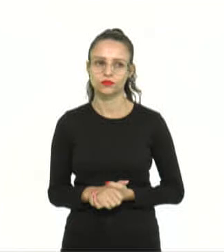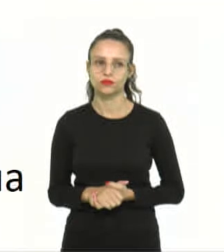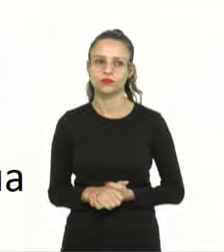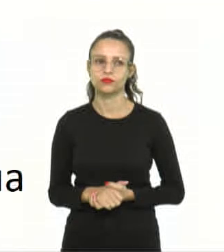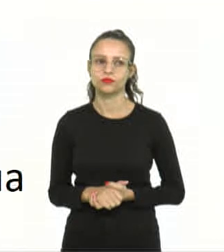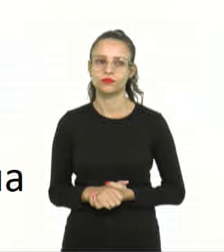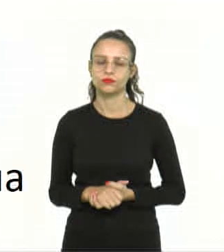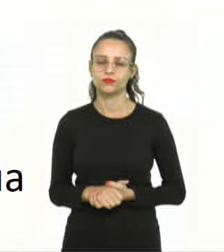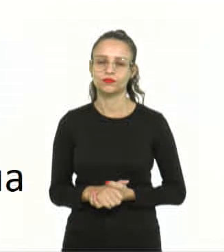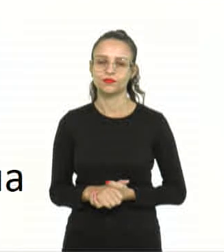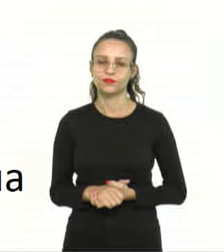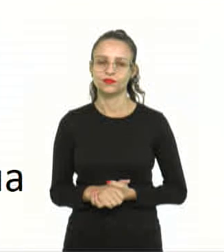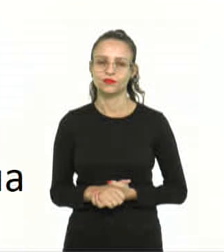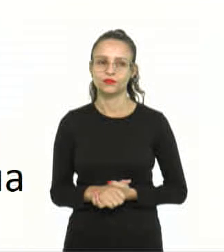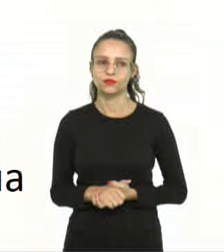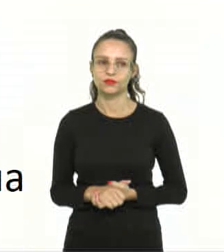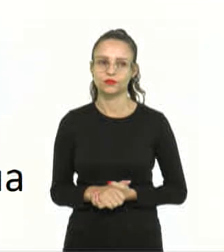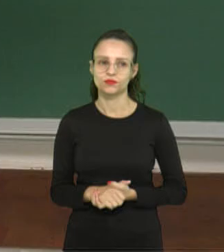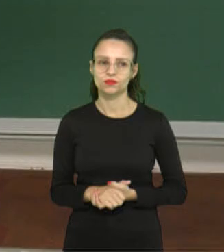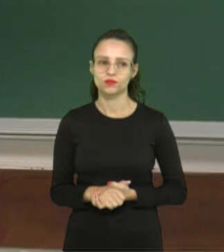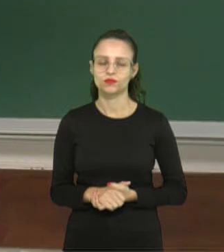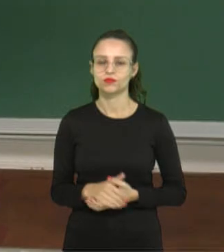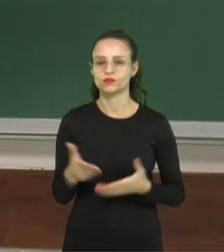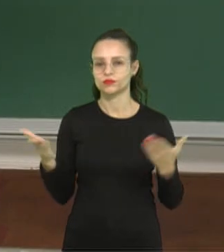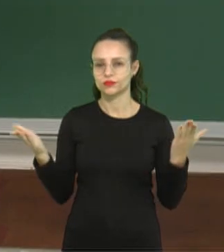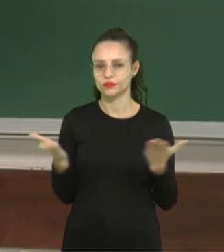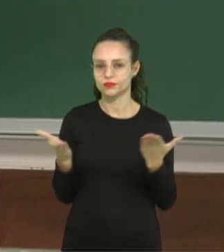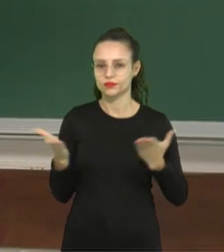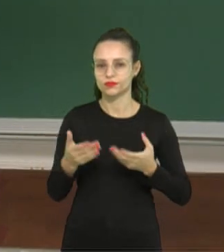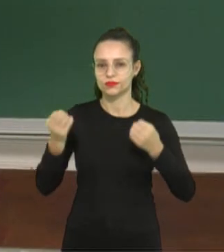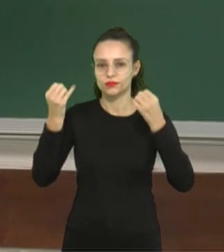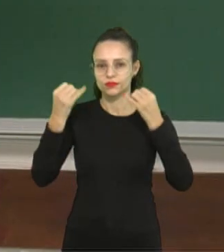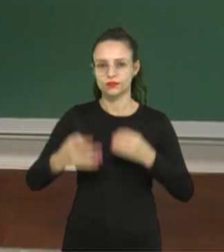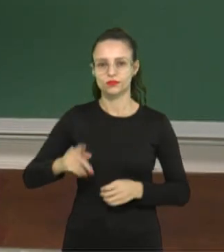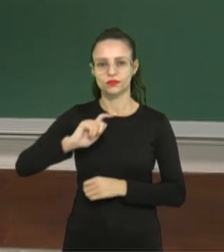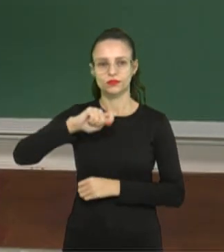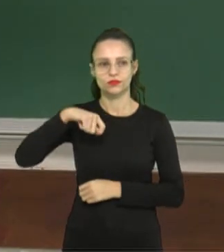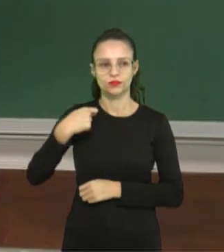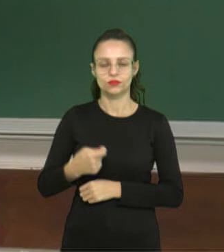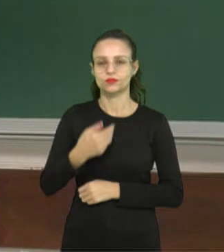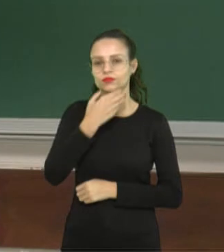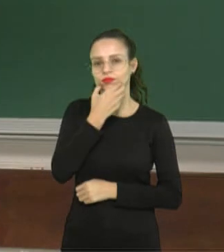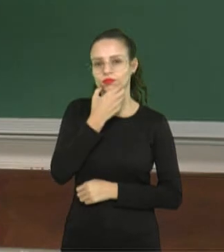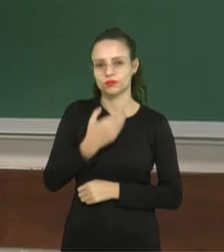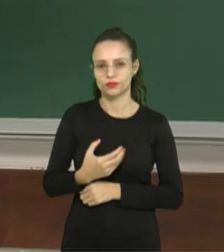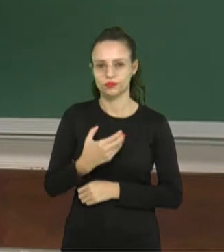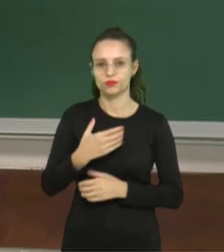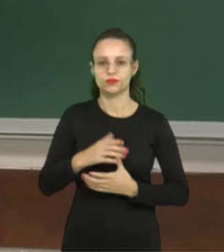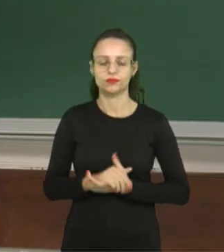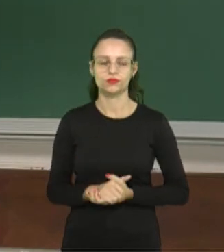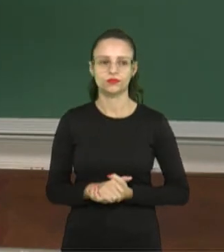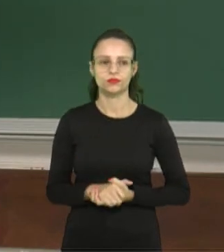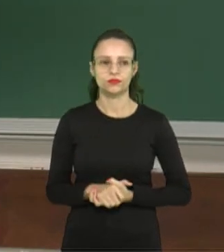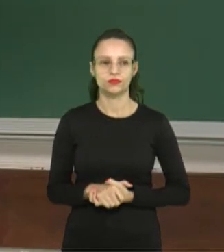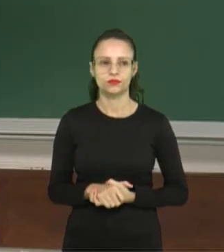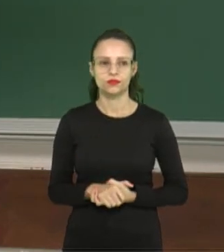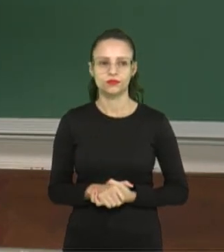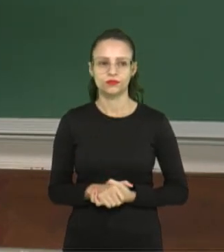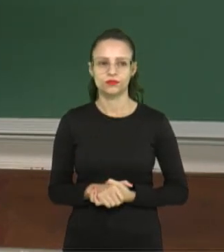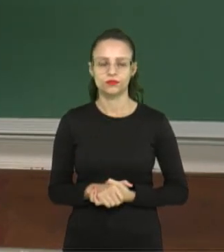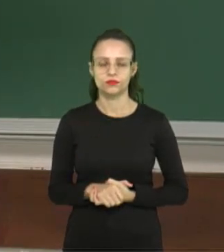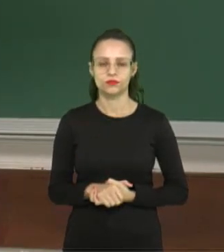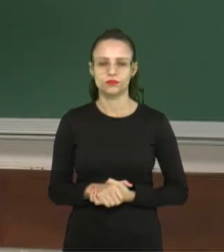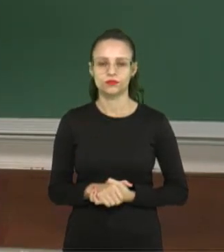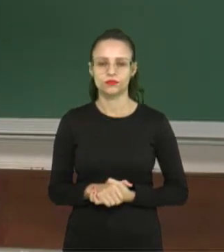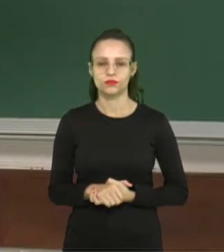Bien? La Navidad, agora a gente vai falar um pouquinho sobre Natal, la Navidad em América Latina e